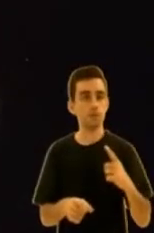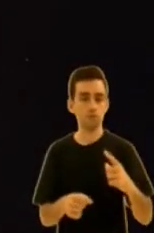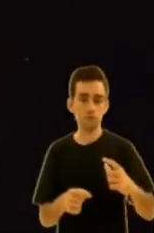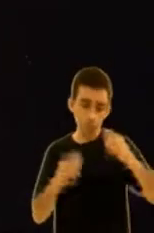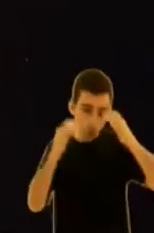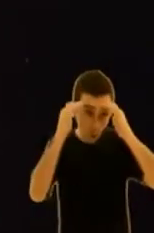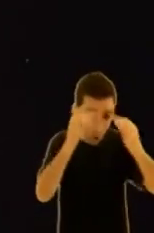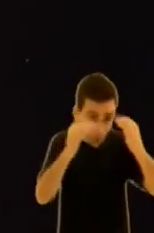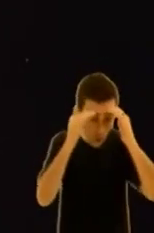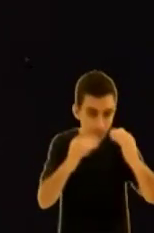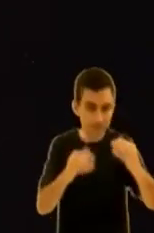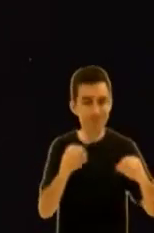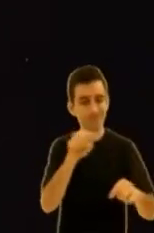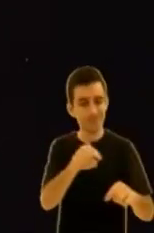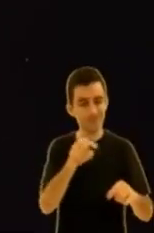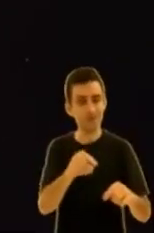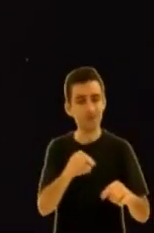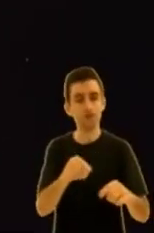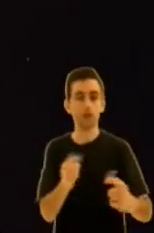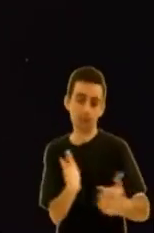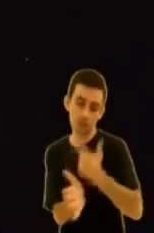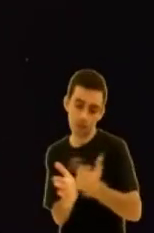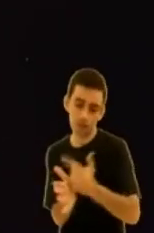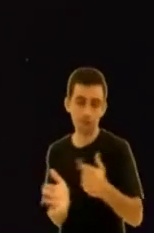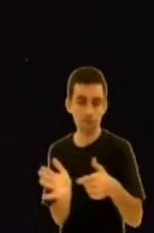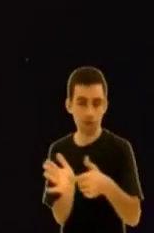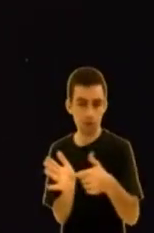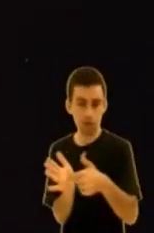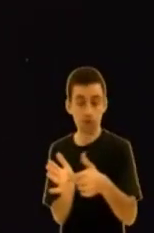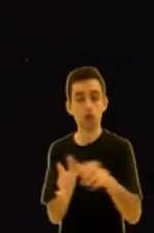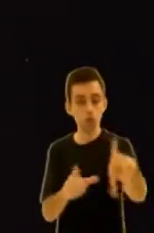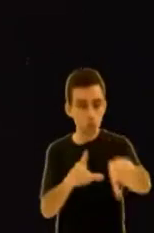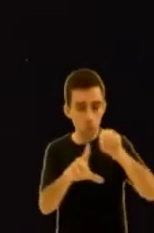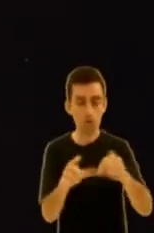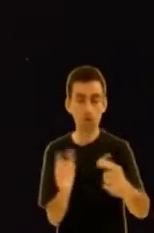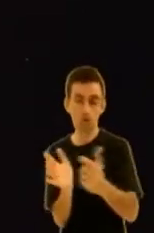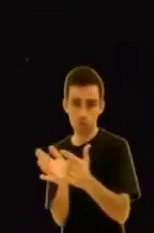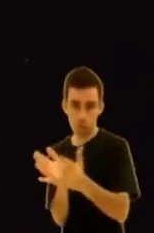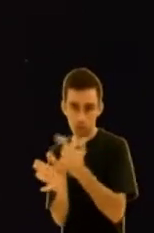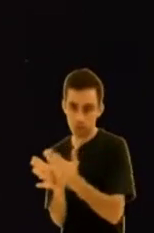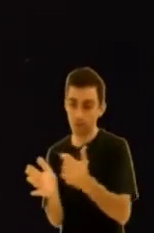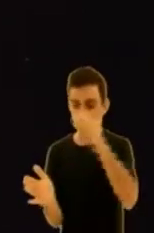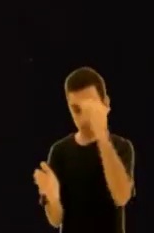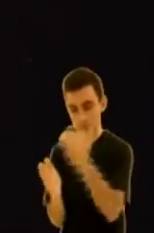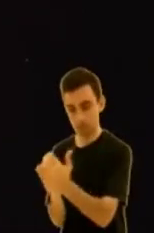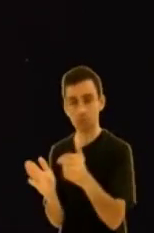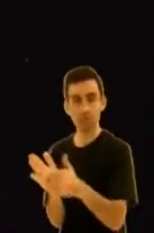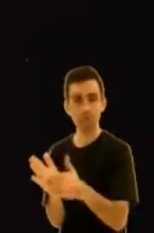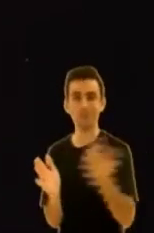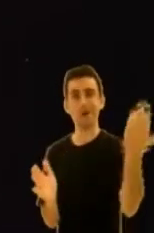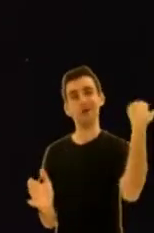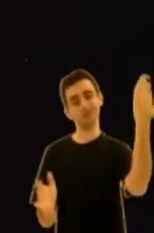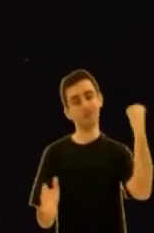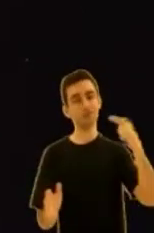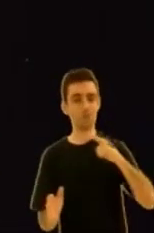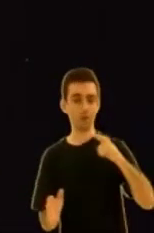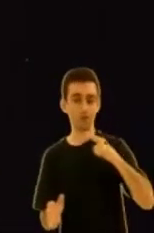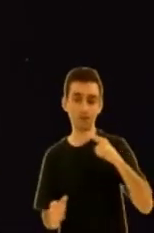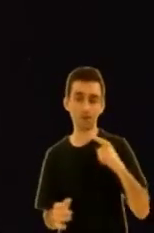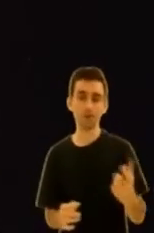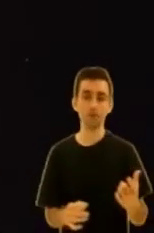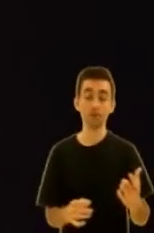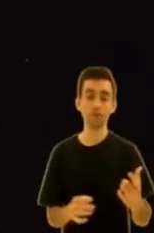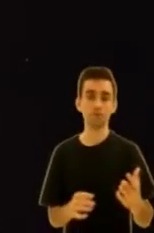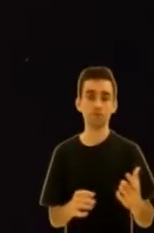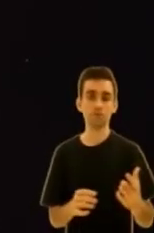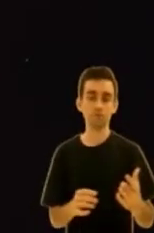absolutamente os livros que foram selecionados. Até então a reserva técnica só tinha os três principais